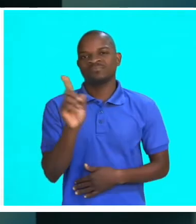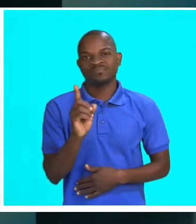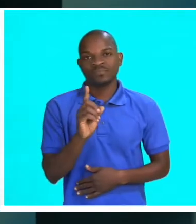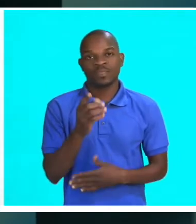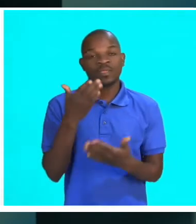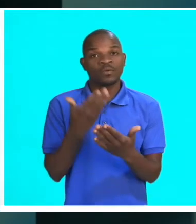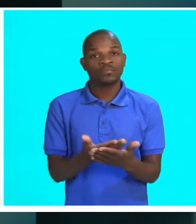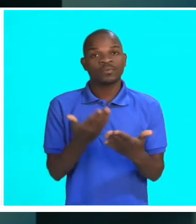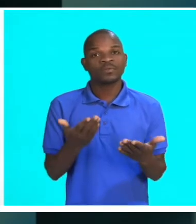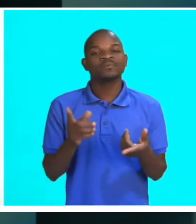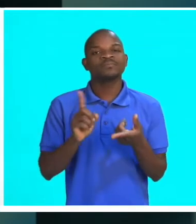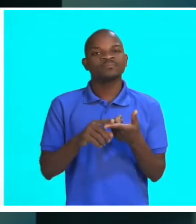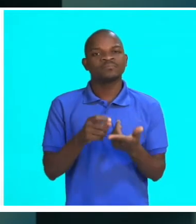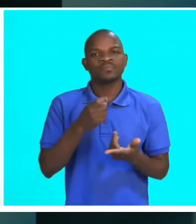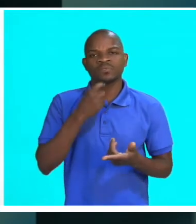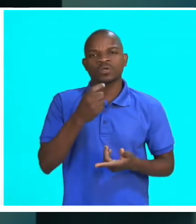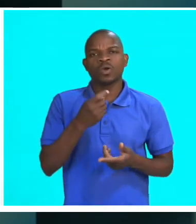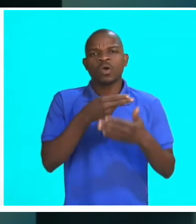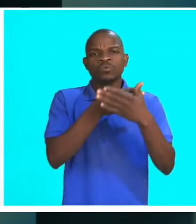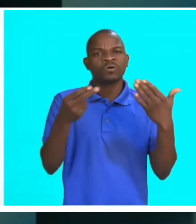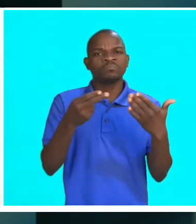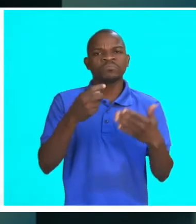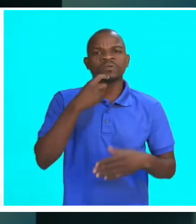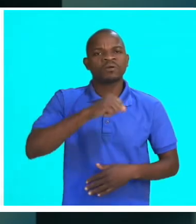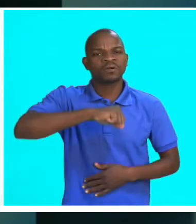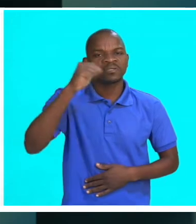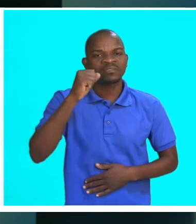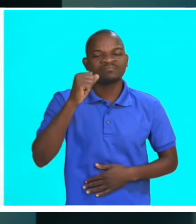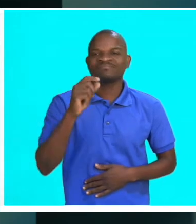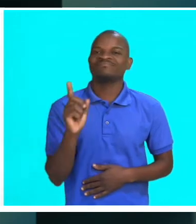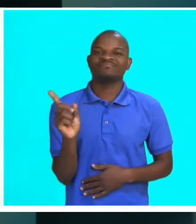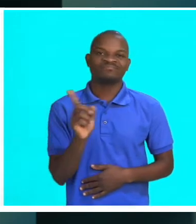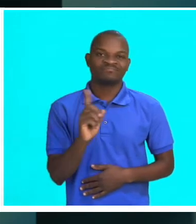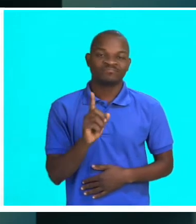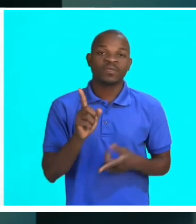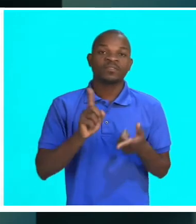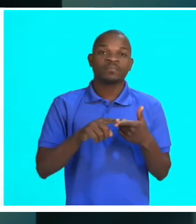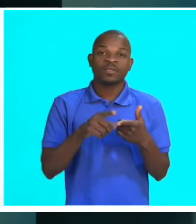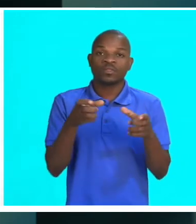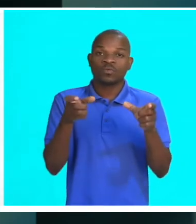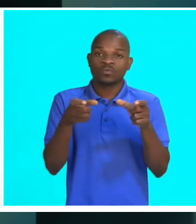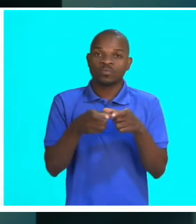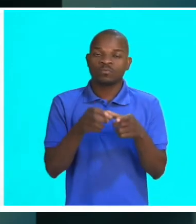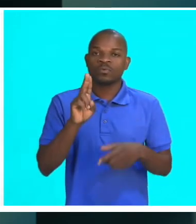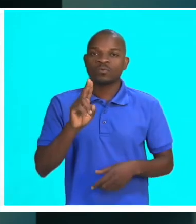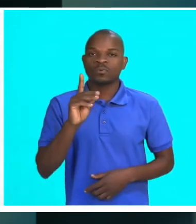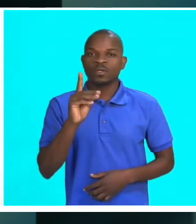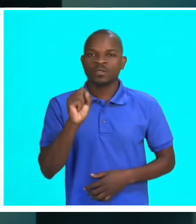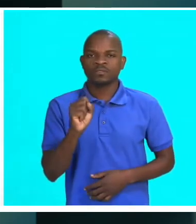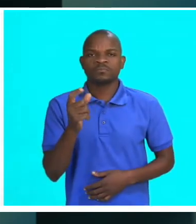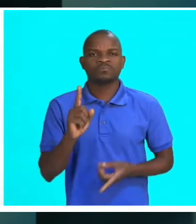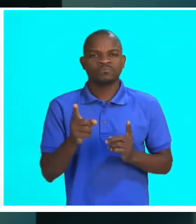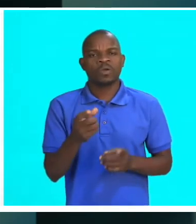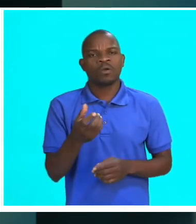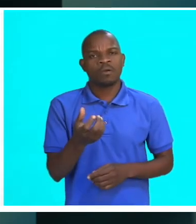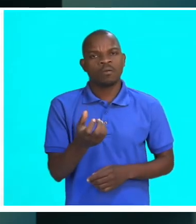adversários, até porque costuma-se dizer que os nomes não ganham jogos. Então, a UDS